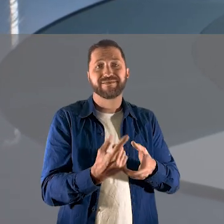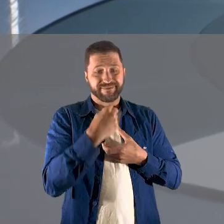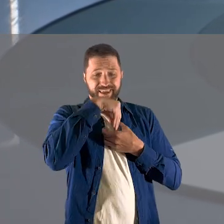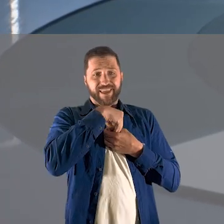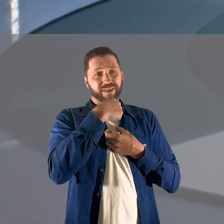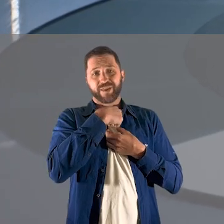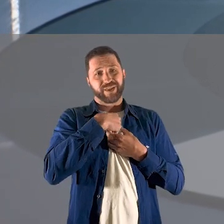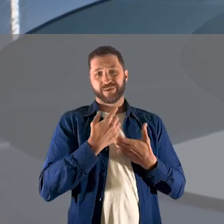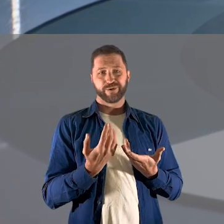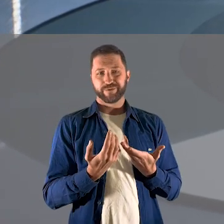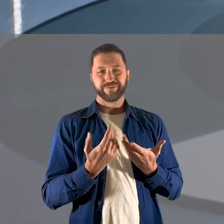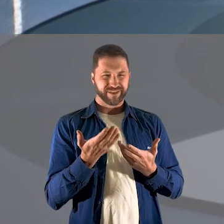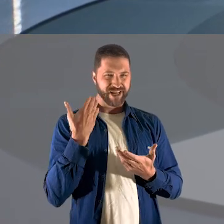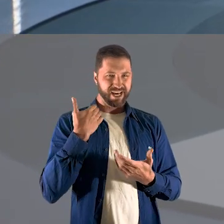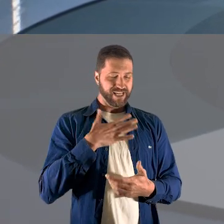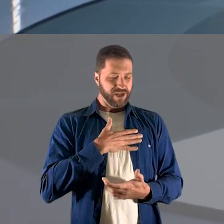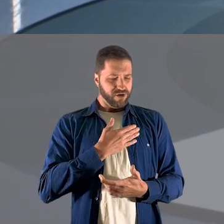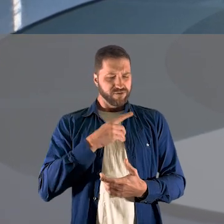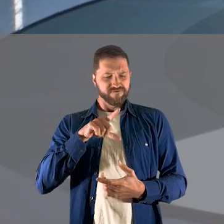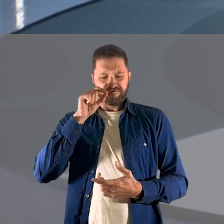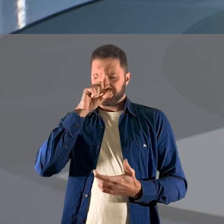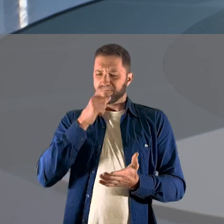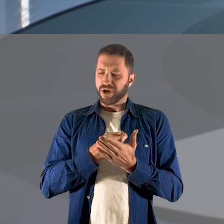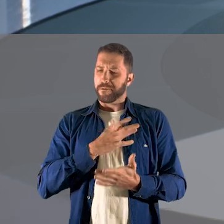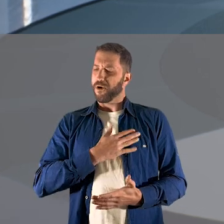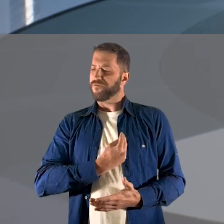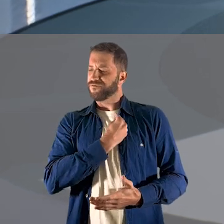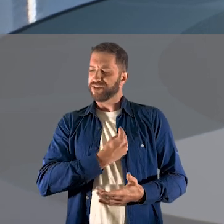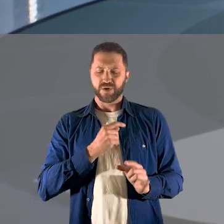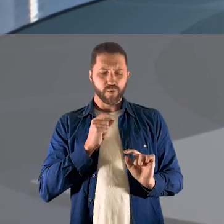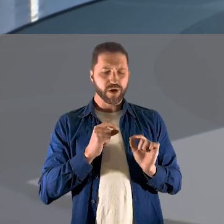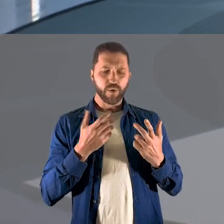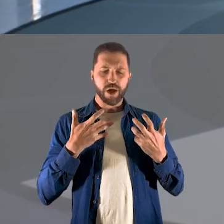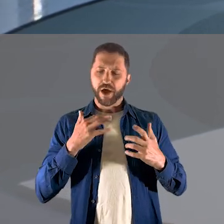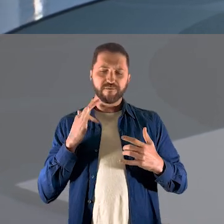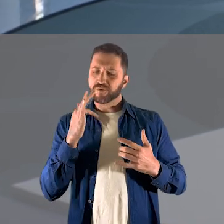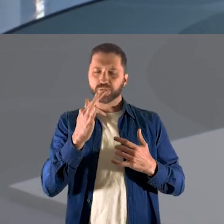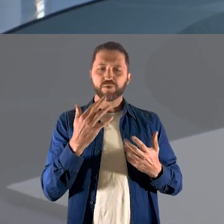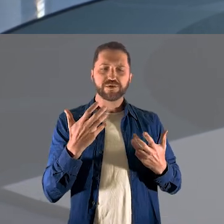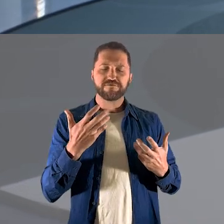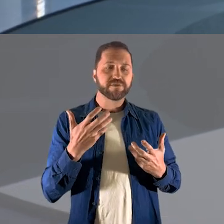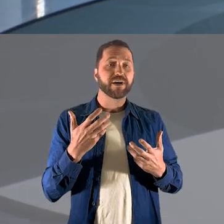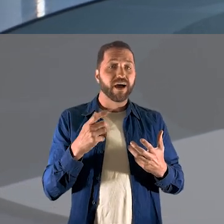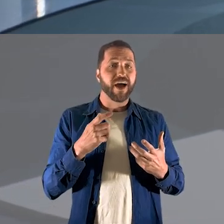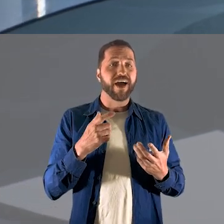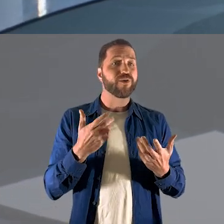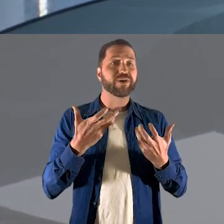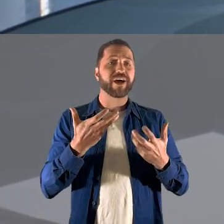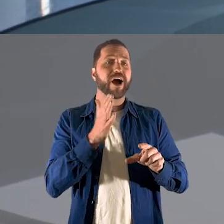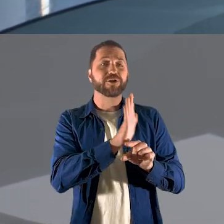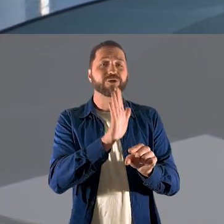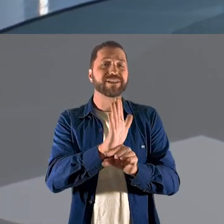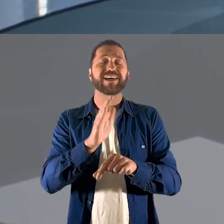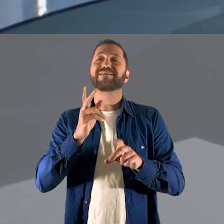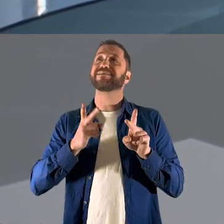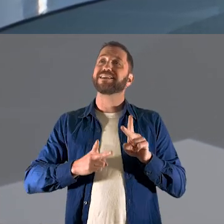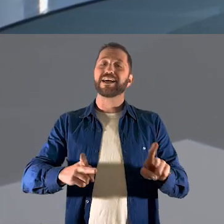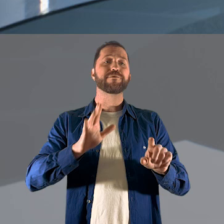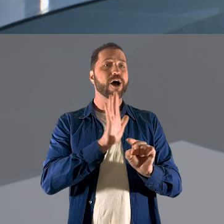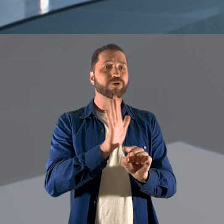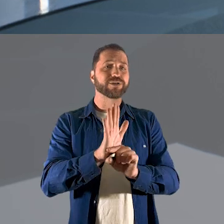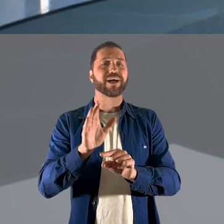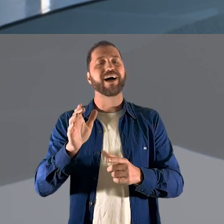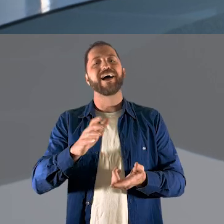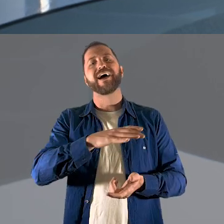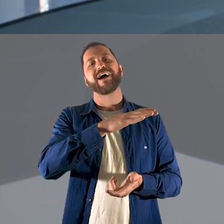sempre nasceu de mim e quando eu define muitos meus propósitos o que eu queria para minha vida e eu digo que se Deus me permitir